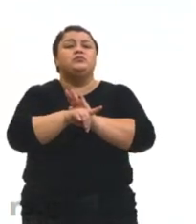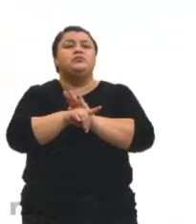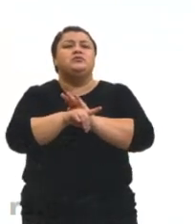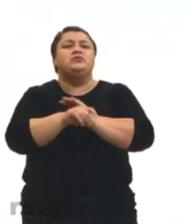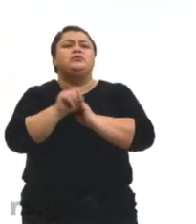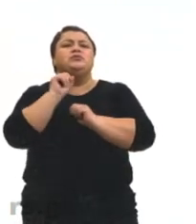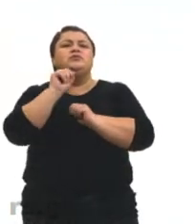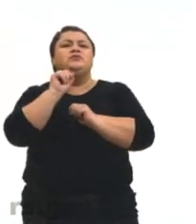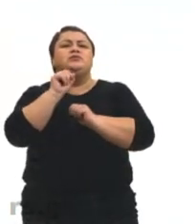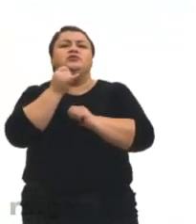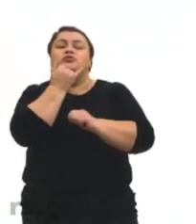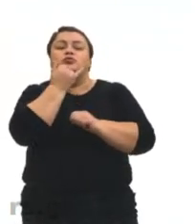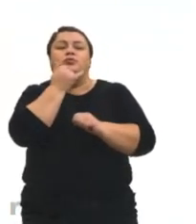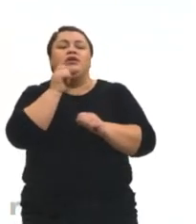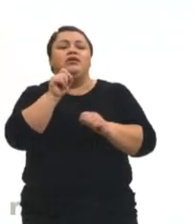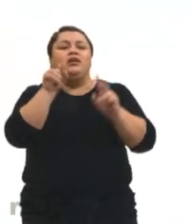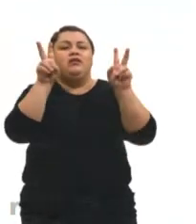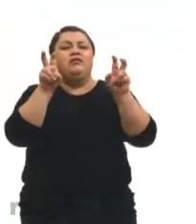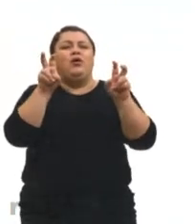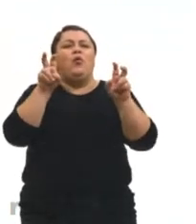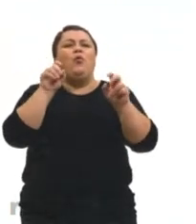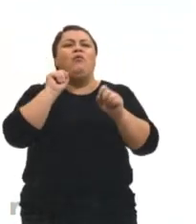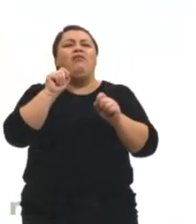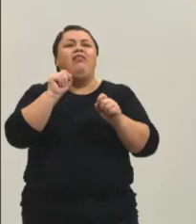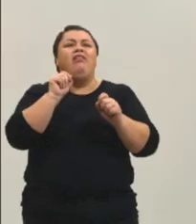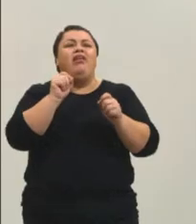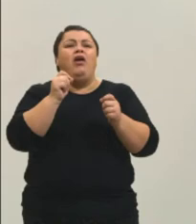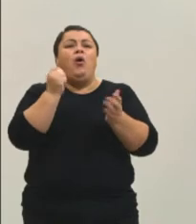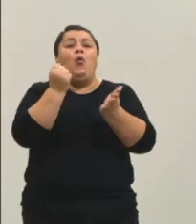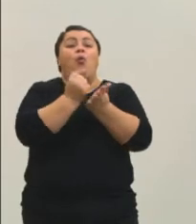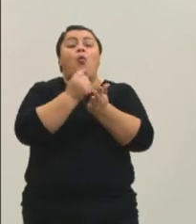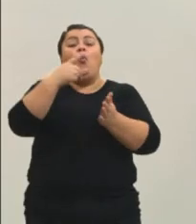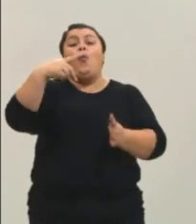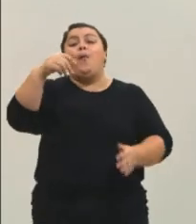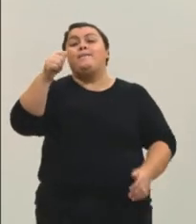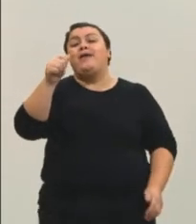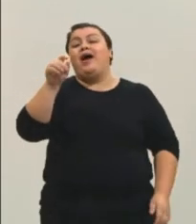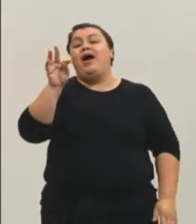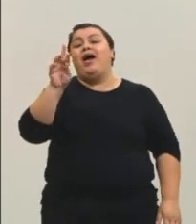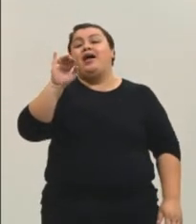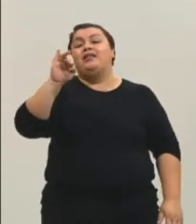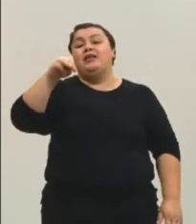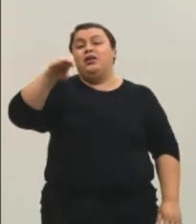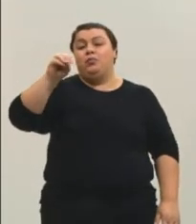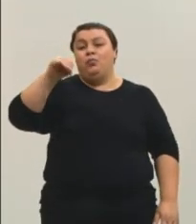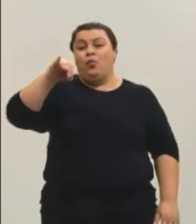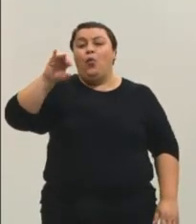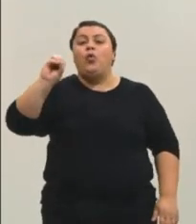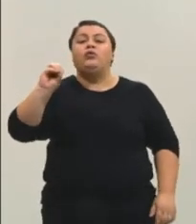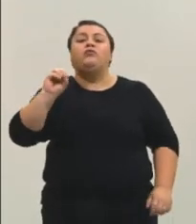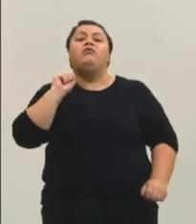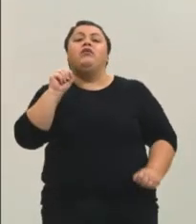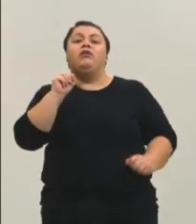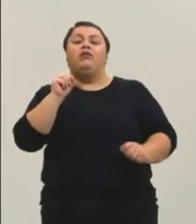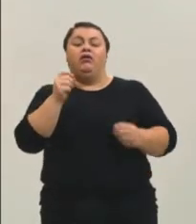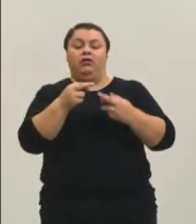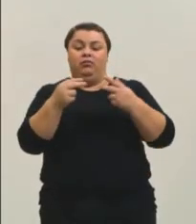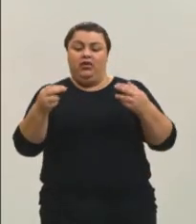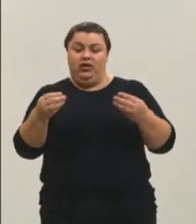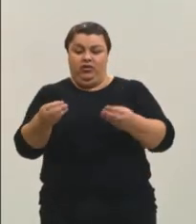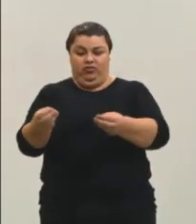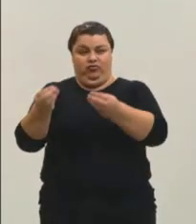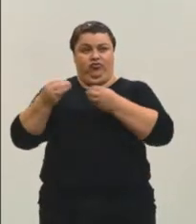um patrimônio gente pode pensar que o patrimônio são aqueles bens que a gente herda né com a gente recebe